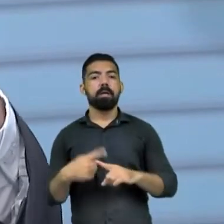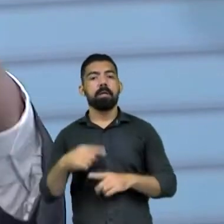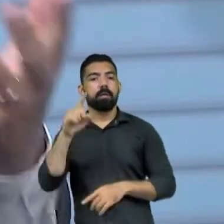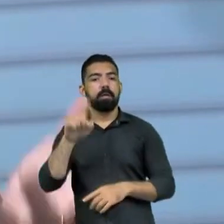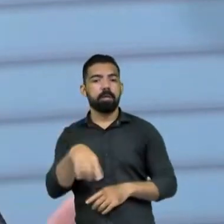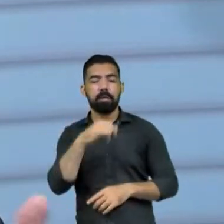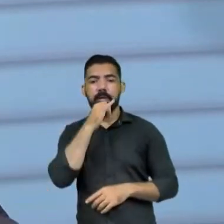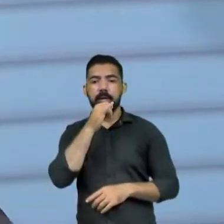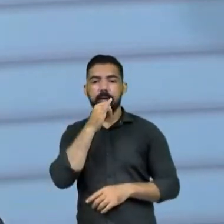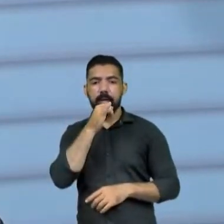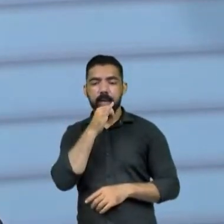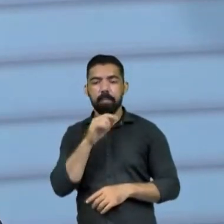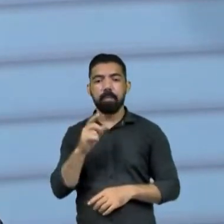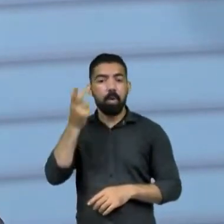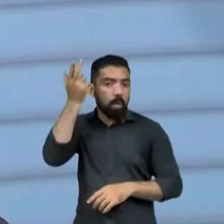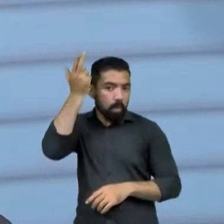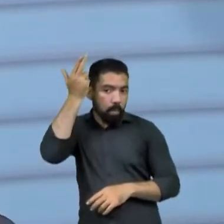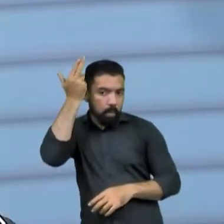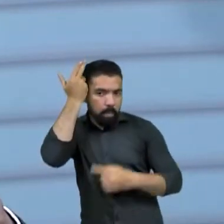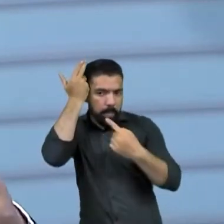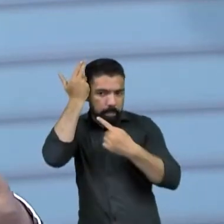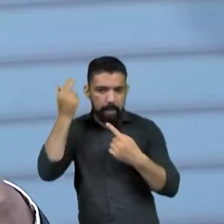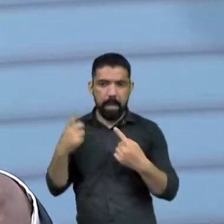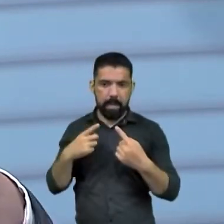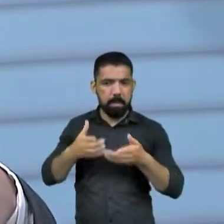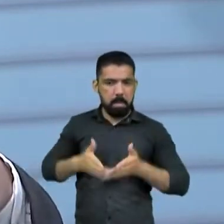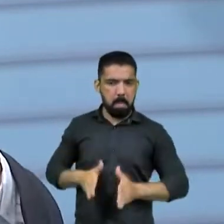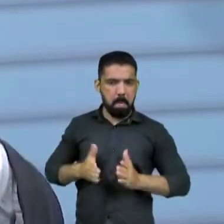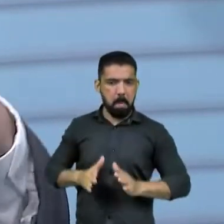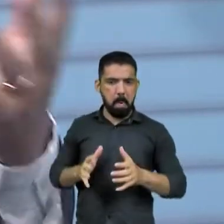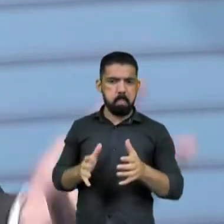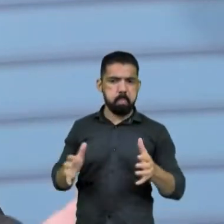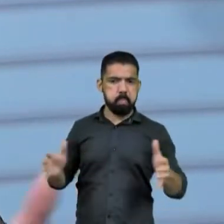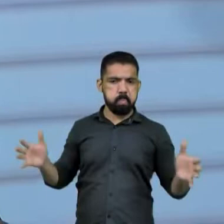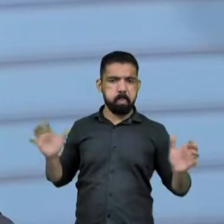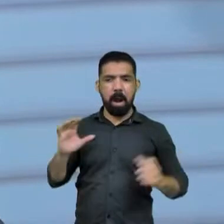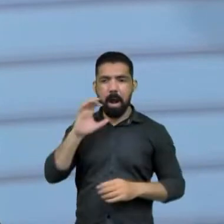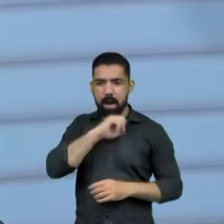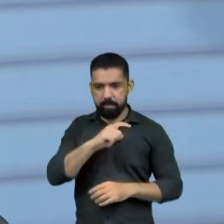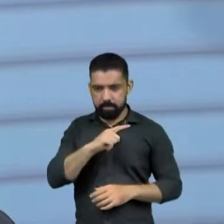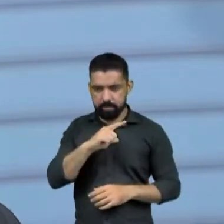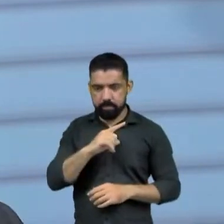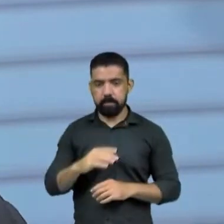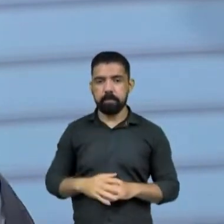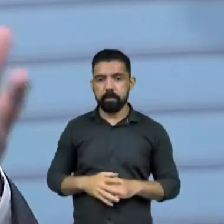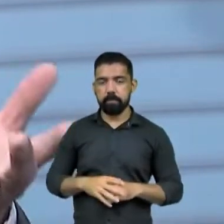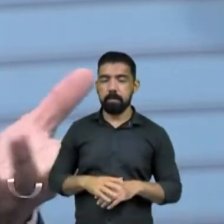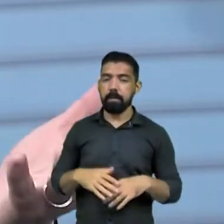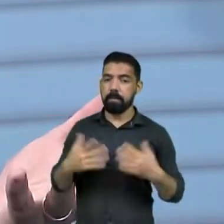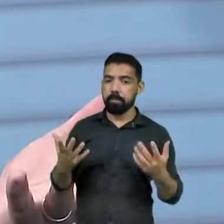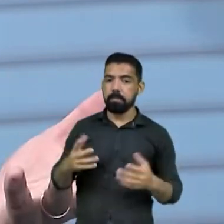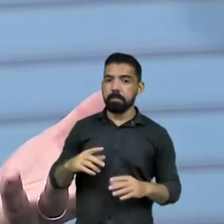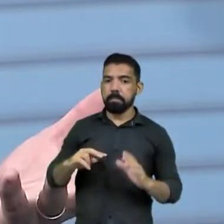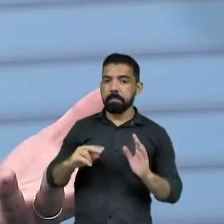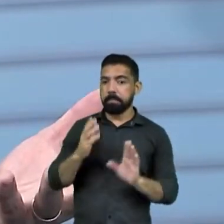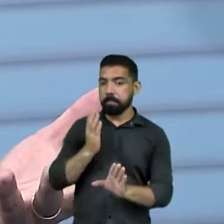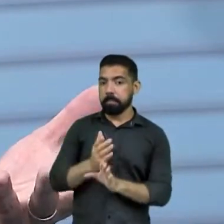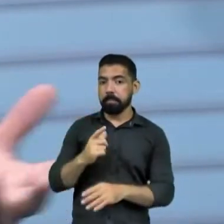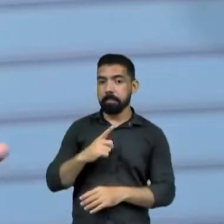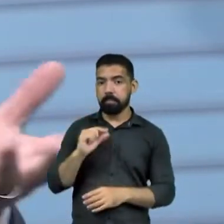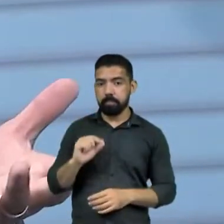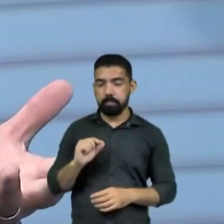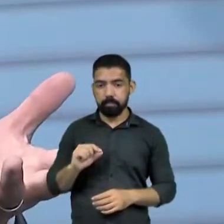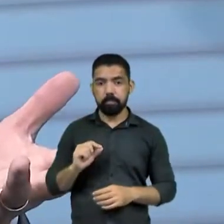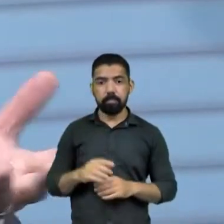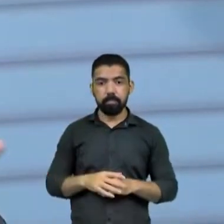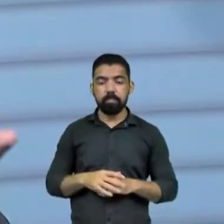da da fertilidade não é porque o coelho nasce tem produs ninhadas então você mas